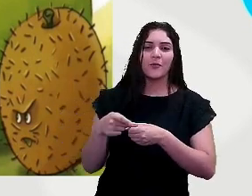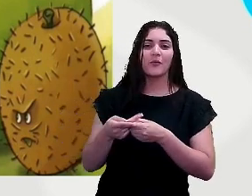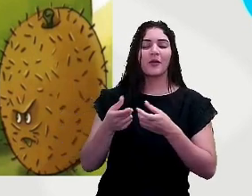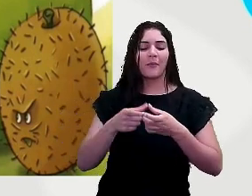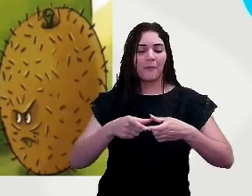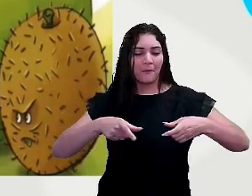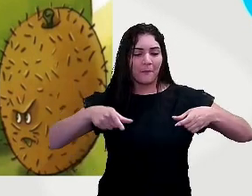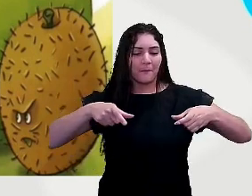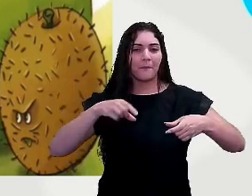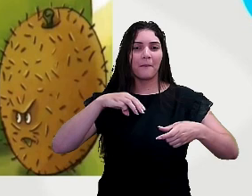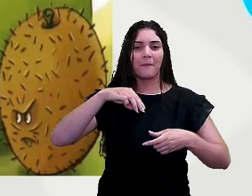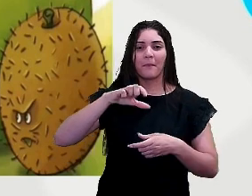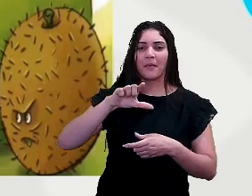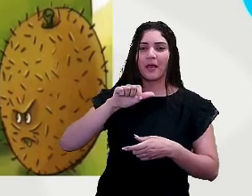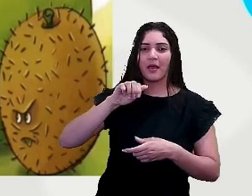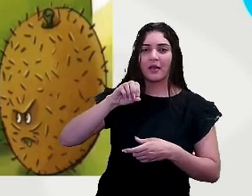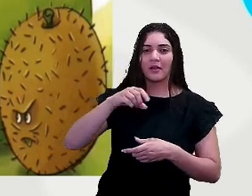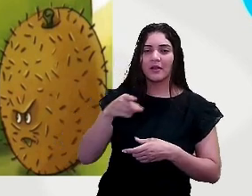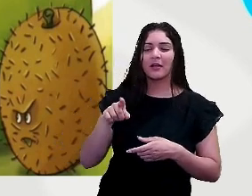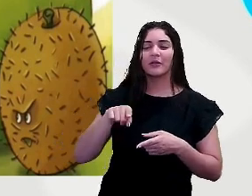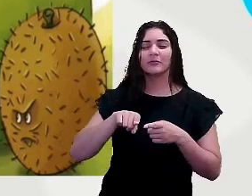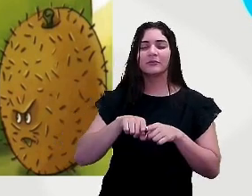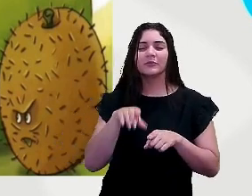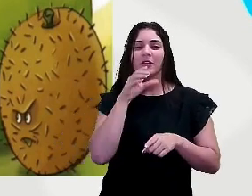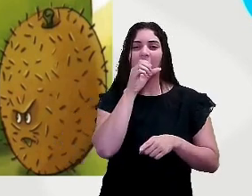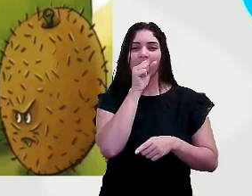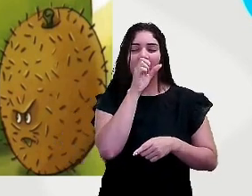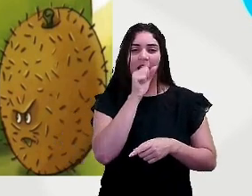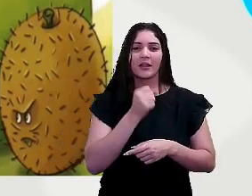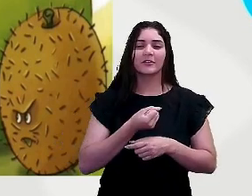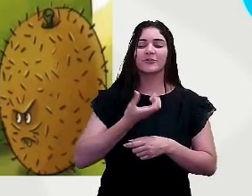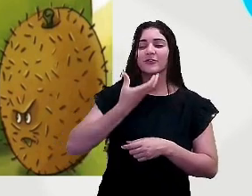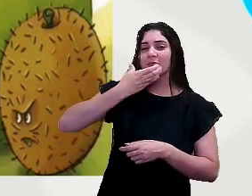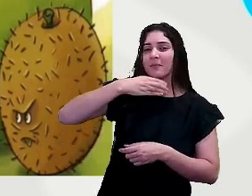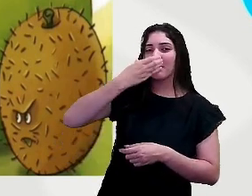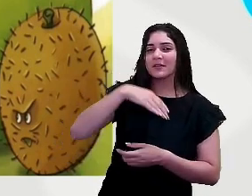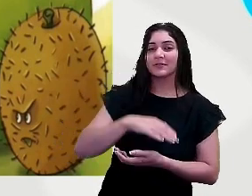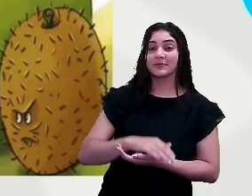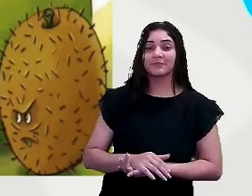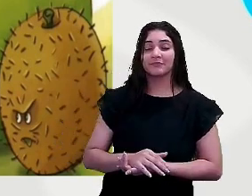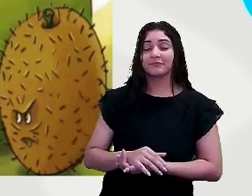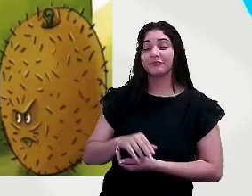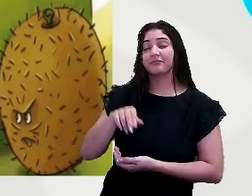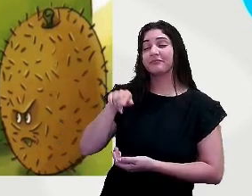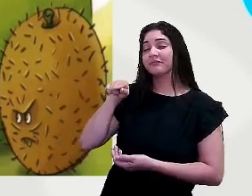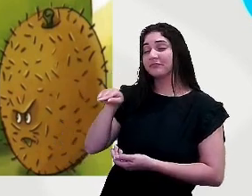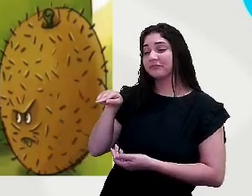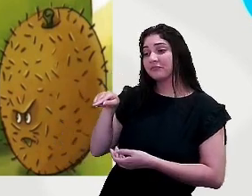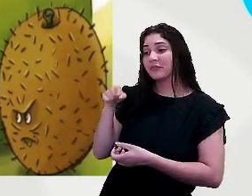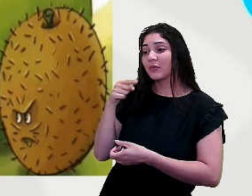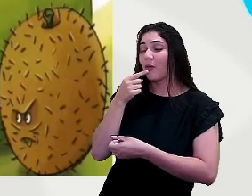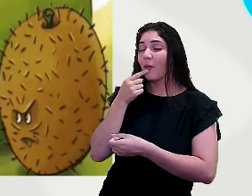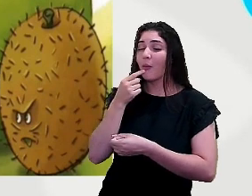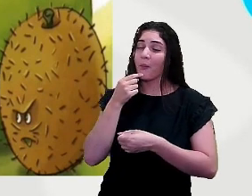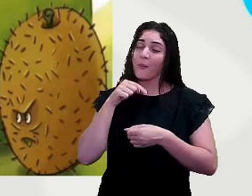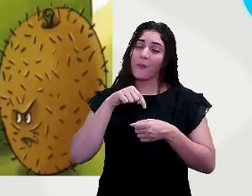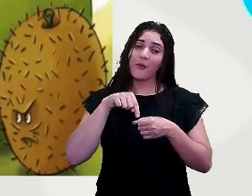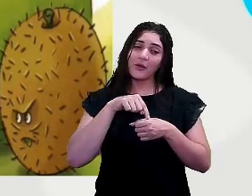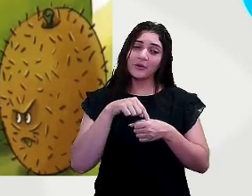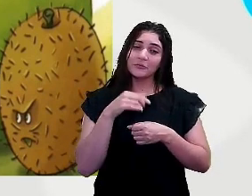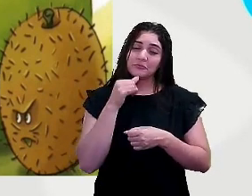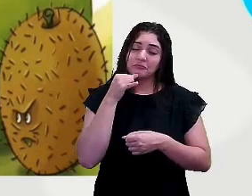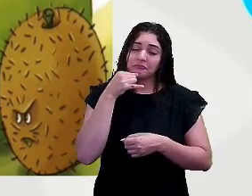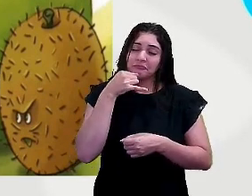e 2 damascos, tangerinas e maçãs. Bem triste, o nosso amiguinho ao